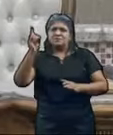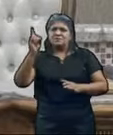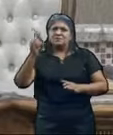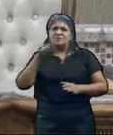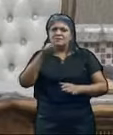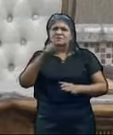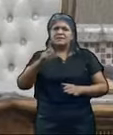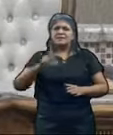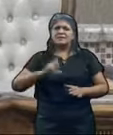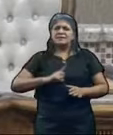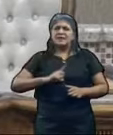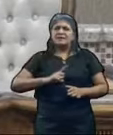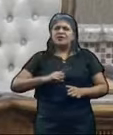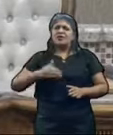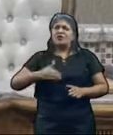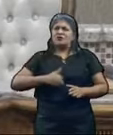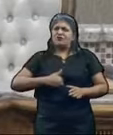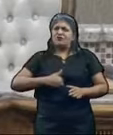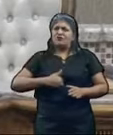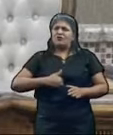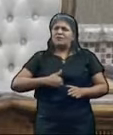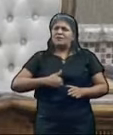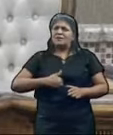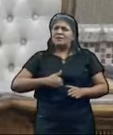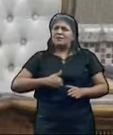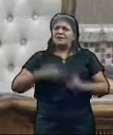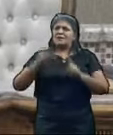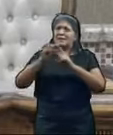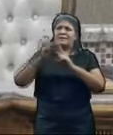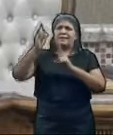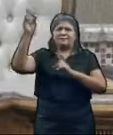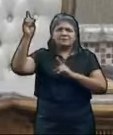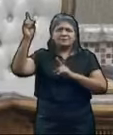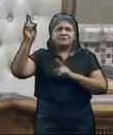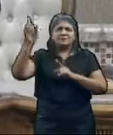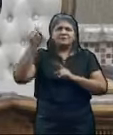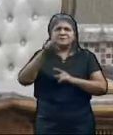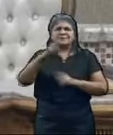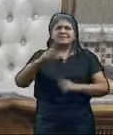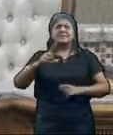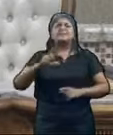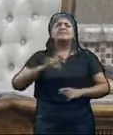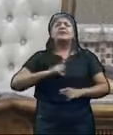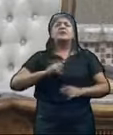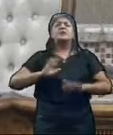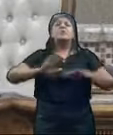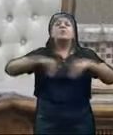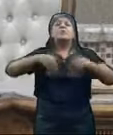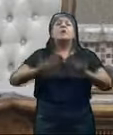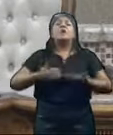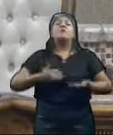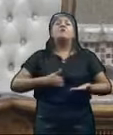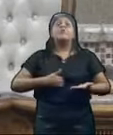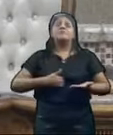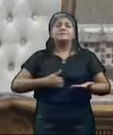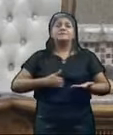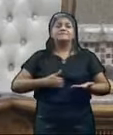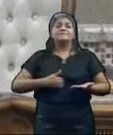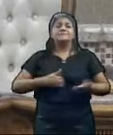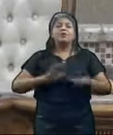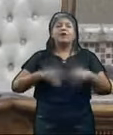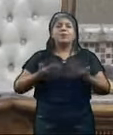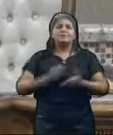se você é pobre no sentido que entende que você não é nada sem Jesus Sem Deus sem a orientação